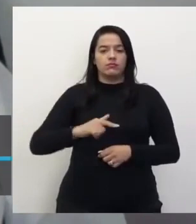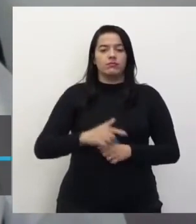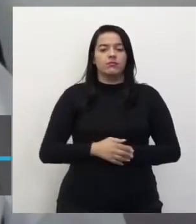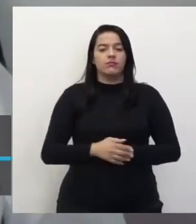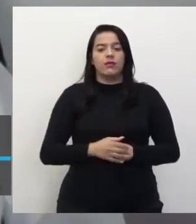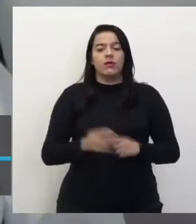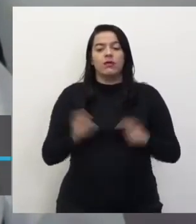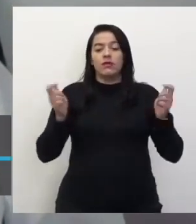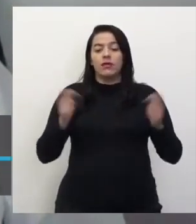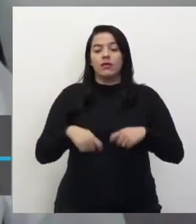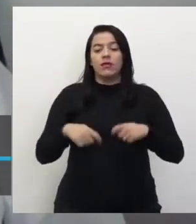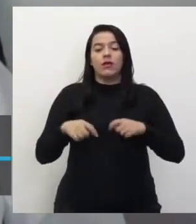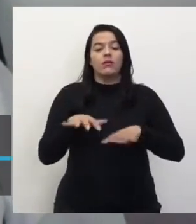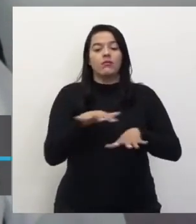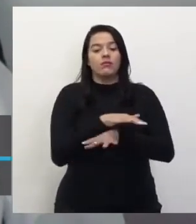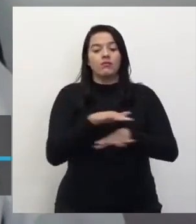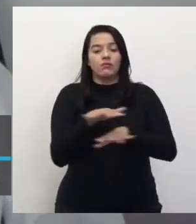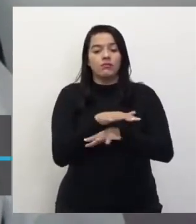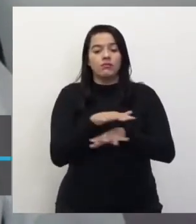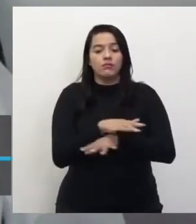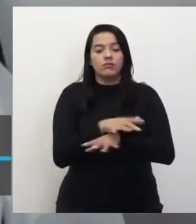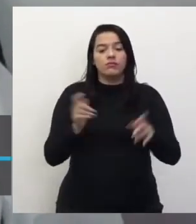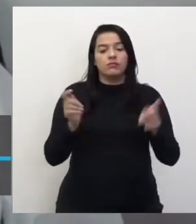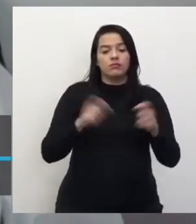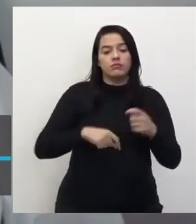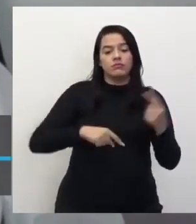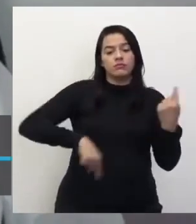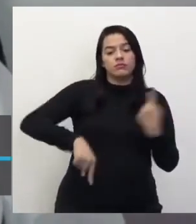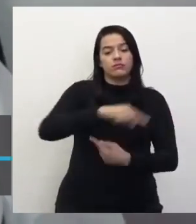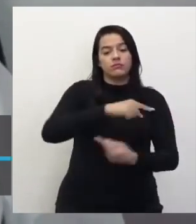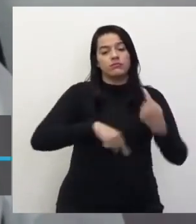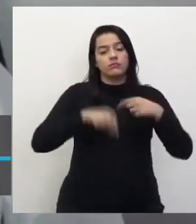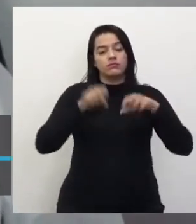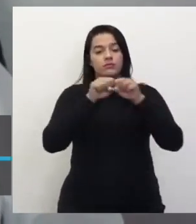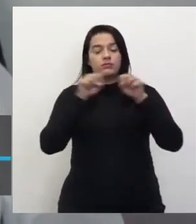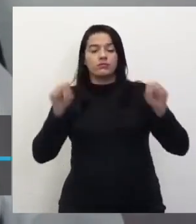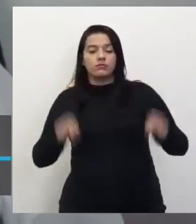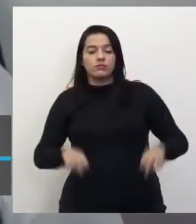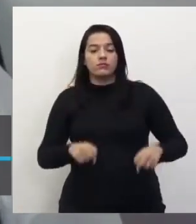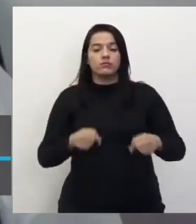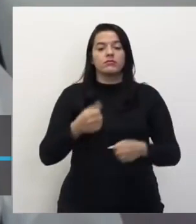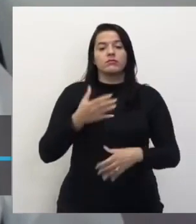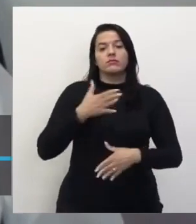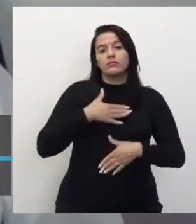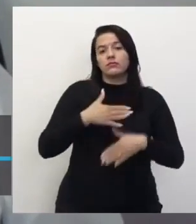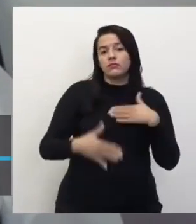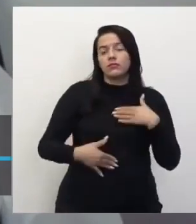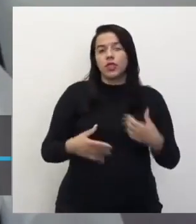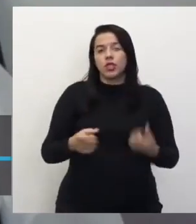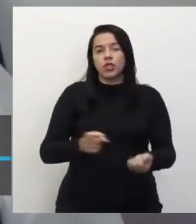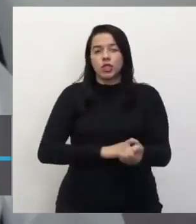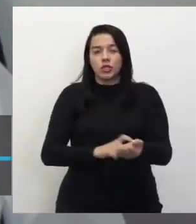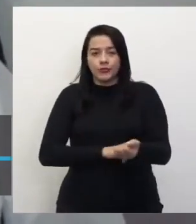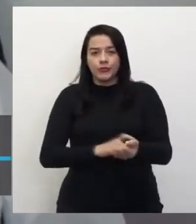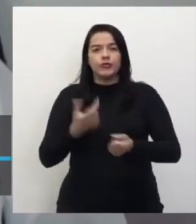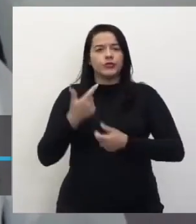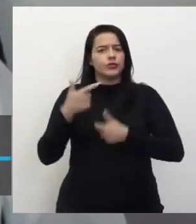Permite a movimentação, né? Interagindo com o sistema muscular, nervoso, entre outros,